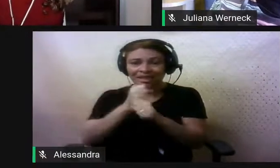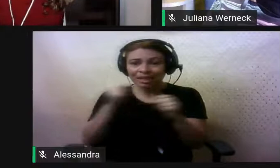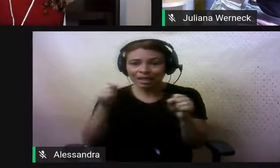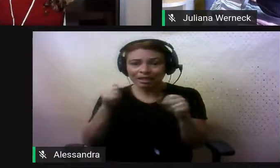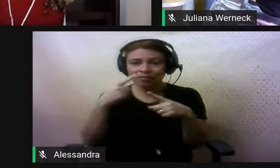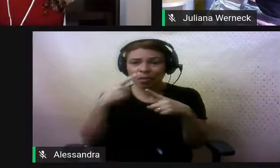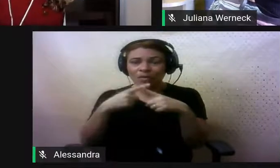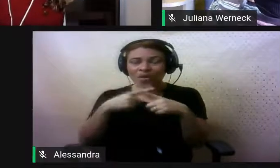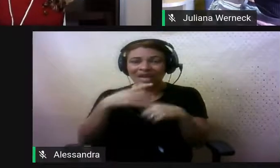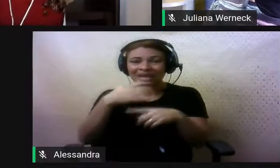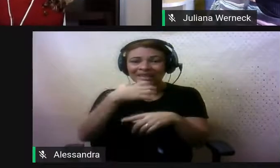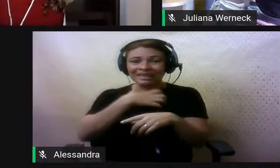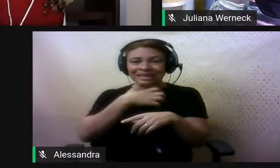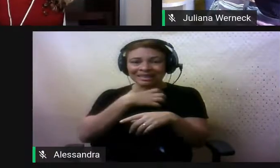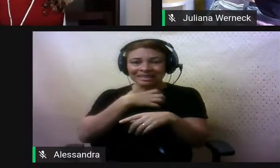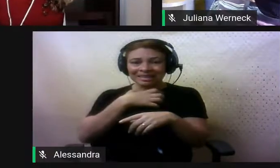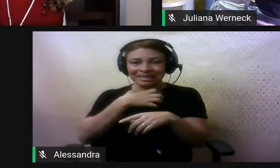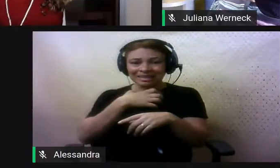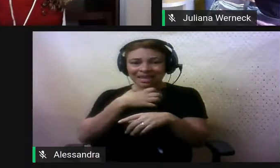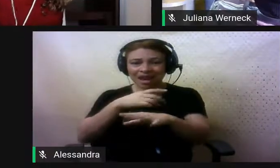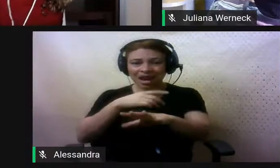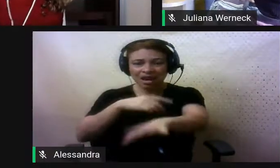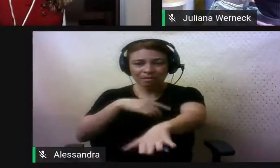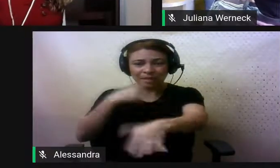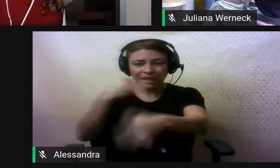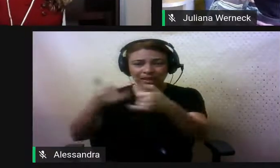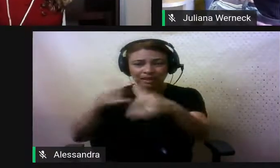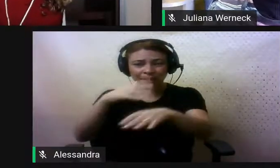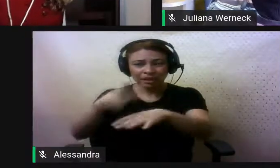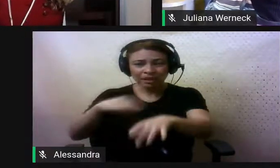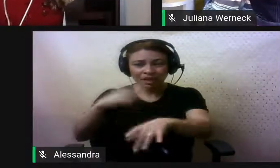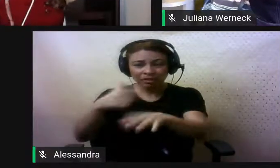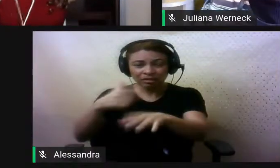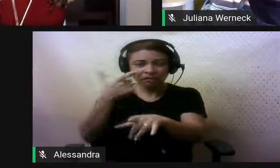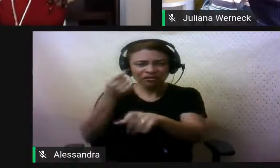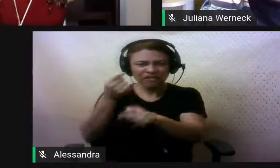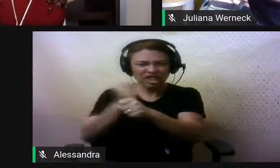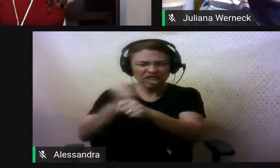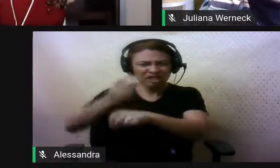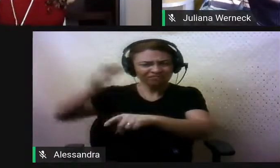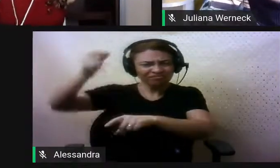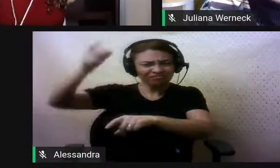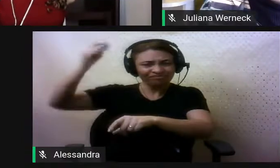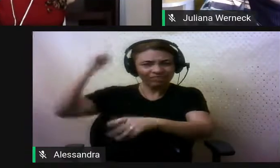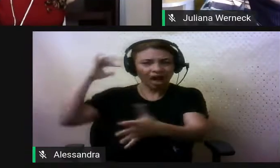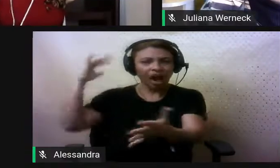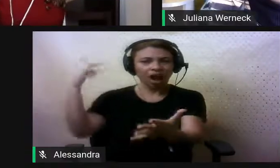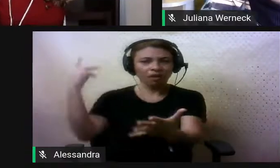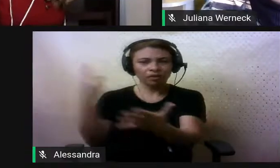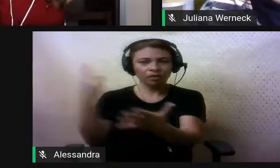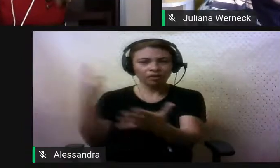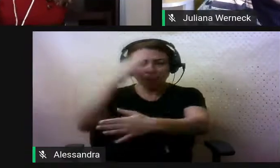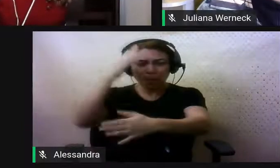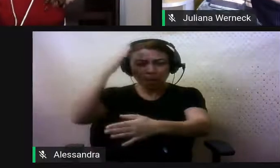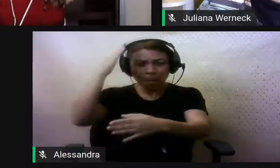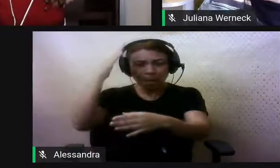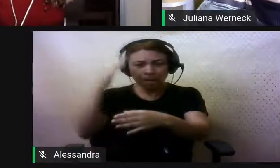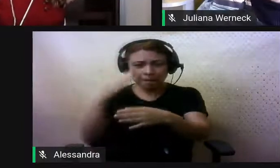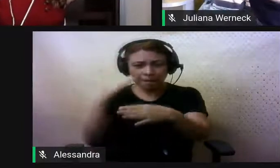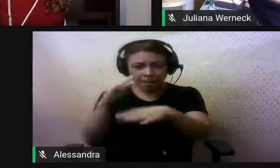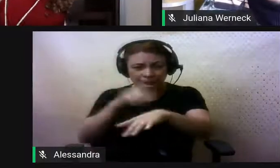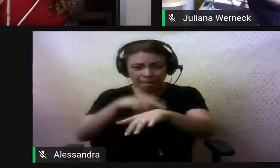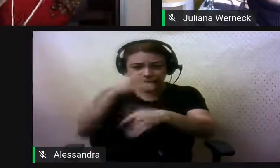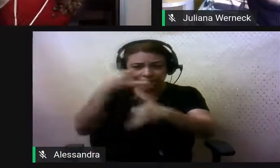da sensação desse cardan tocando na minha mão. Faz mais de 20 anos que isso aconteceu. Eu ainda lembro da sensação dele tocando na minha mão. Teve um